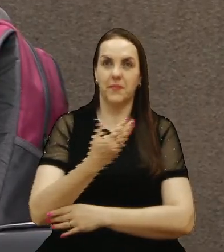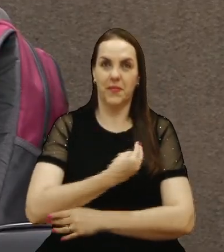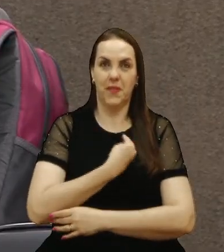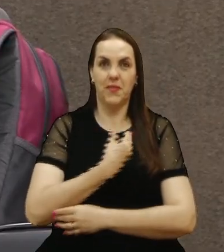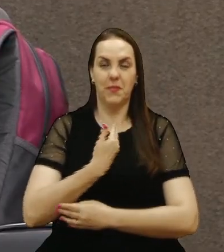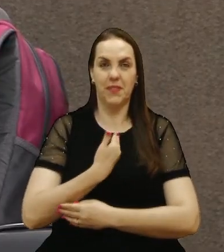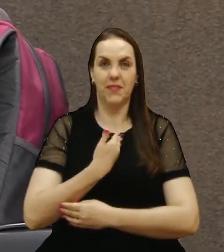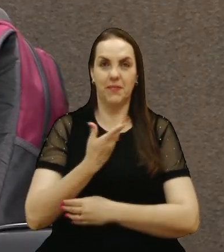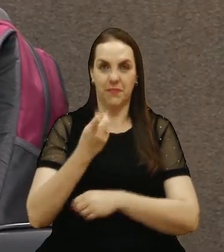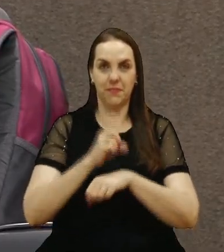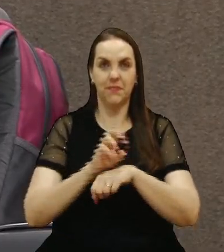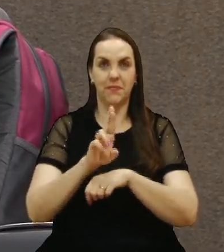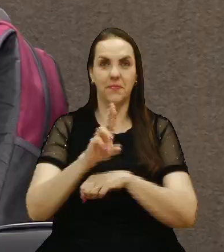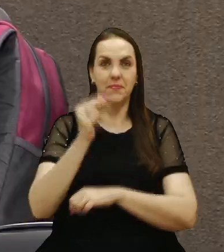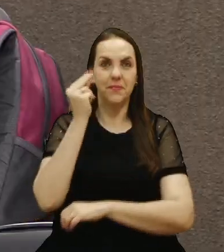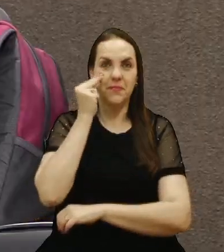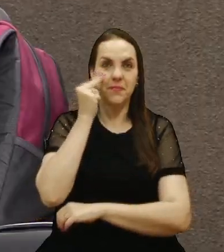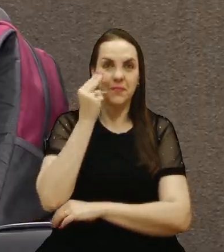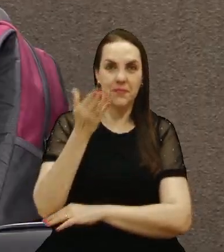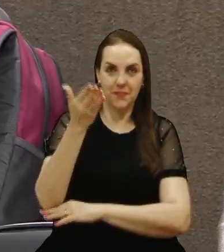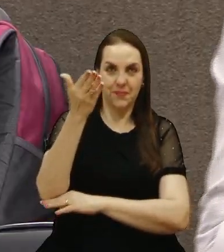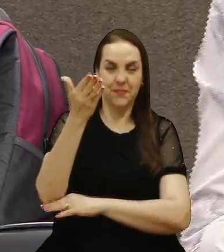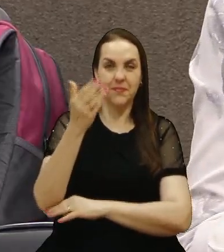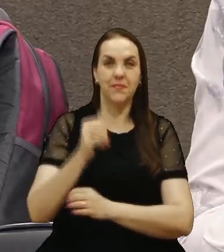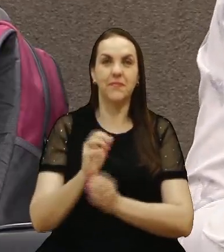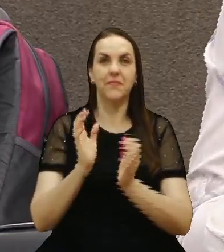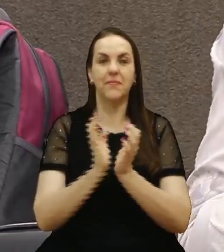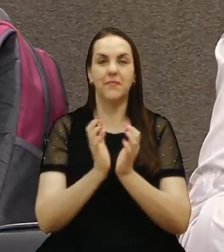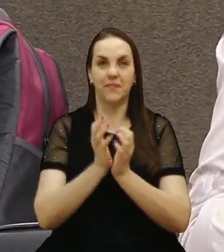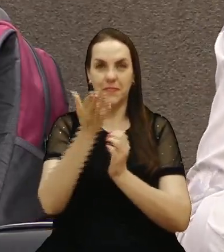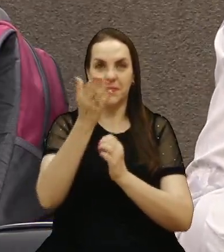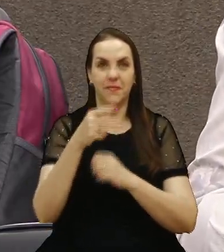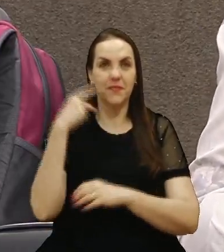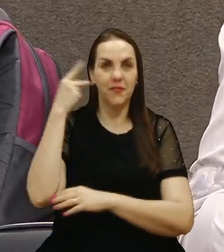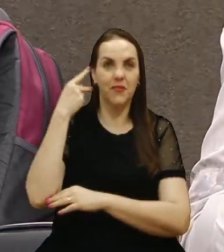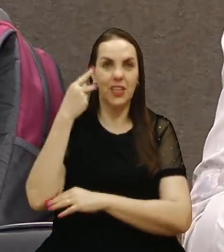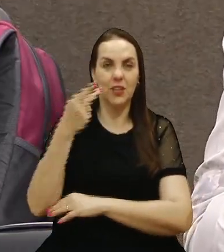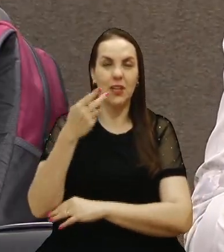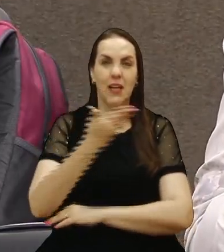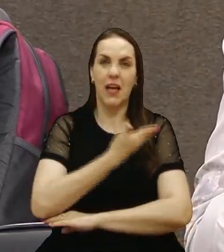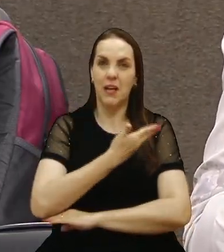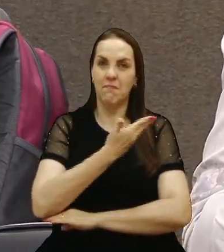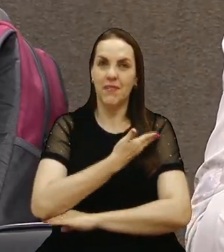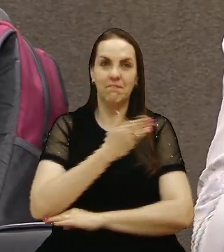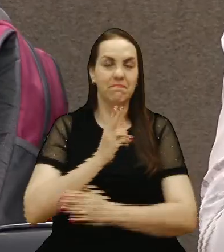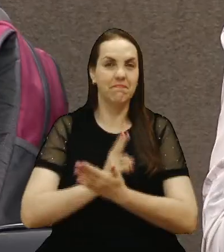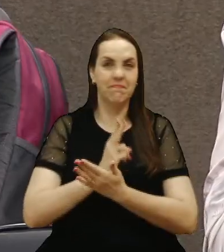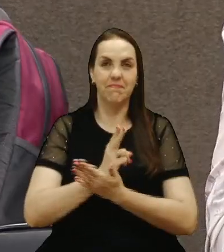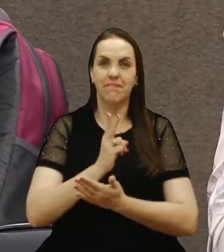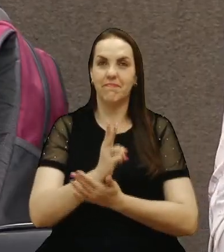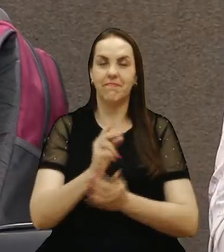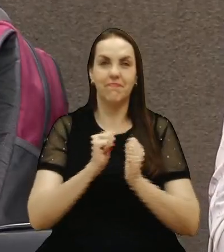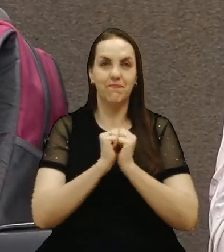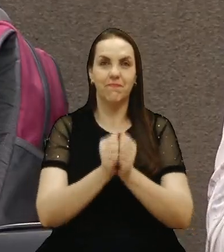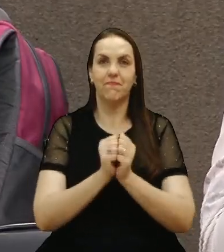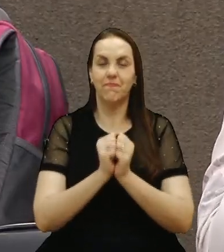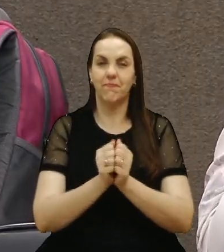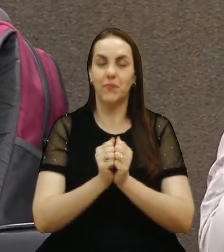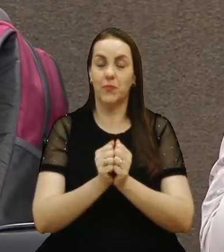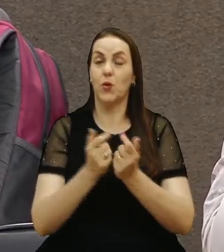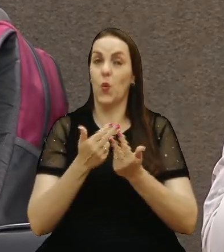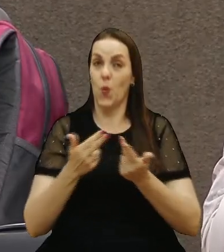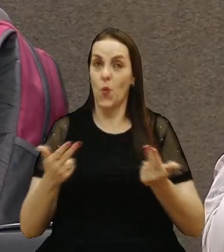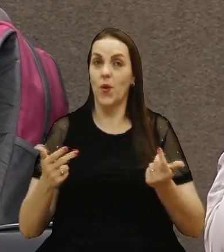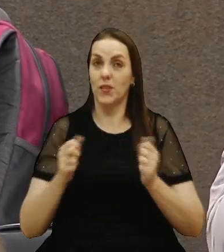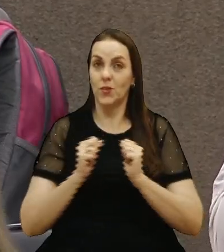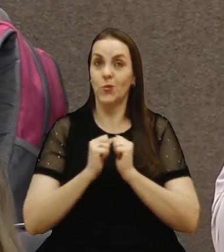Dr. Cláudio Libardi, nosso nobre vereador, um amigo que eu tenho que sempre tivemos juntos, passamos por muitas coisas